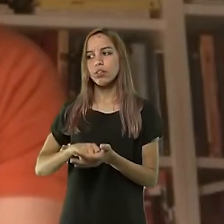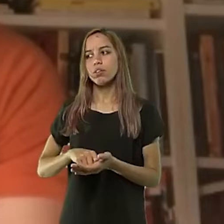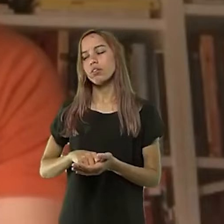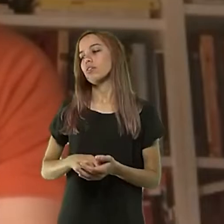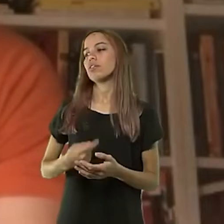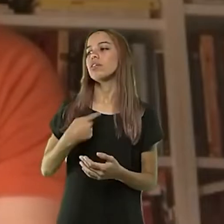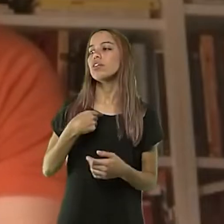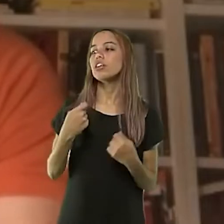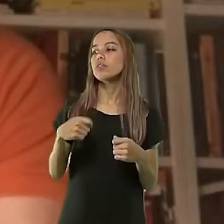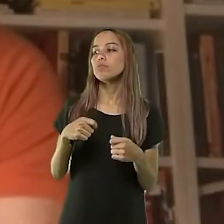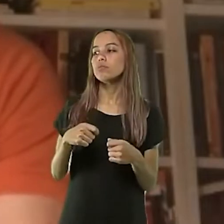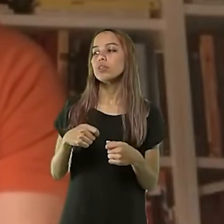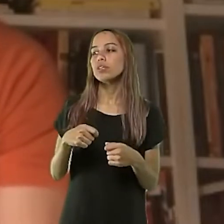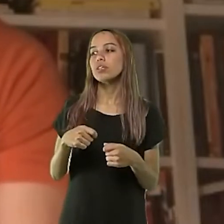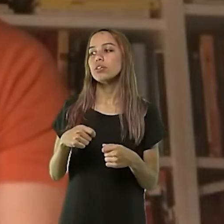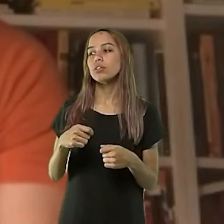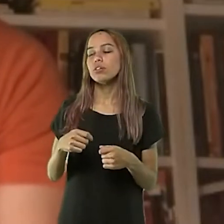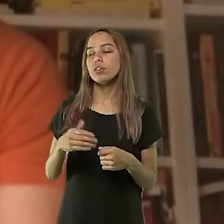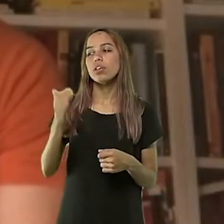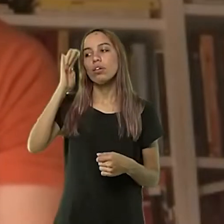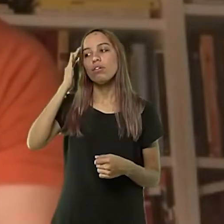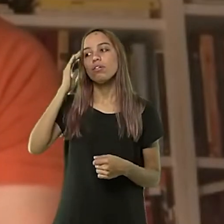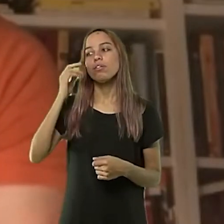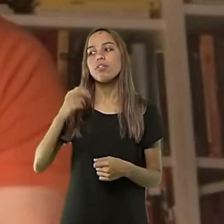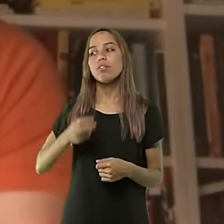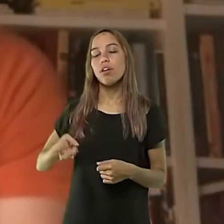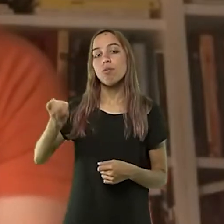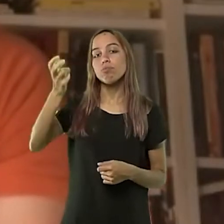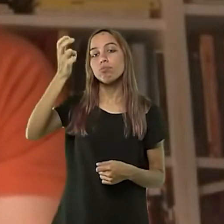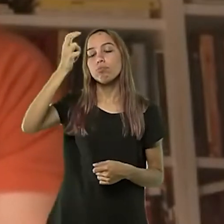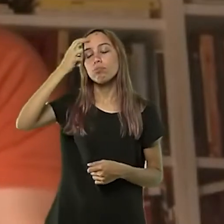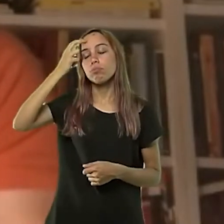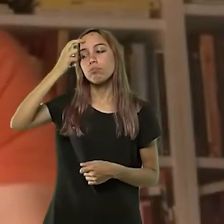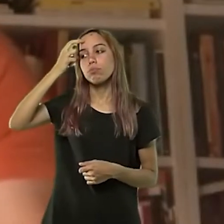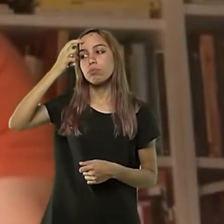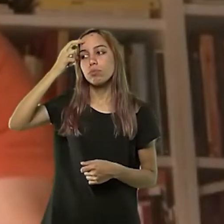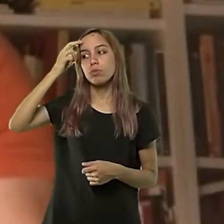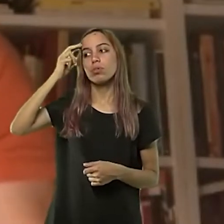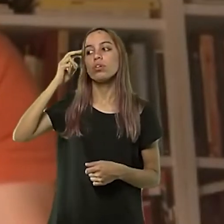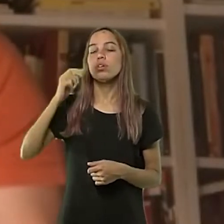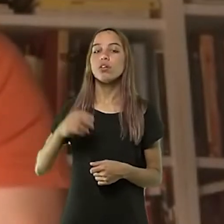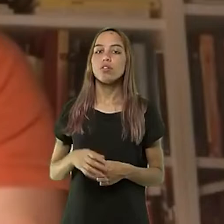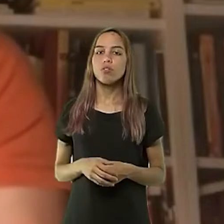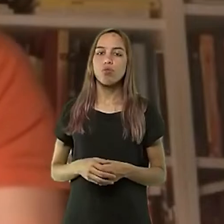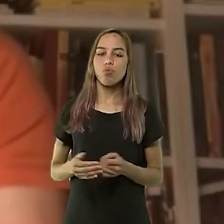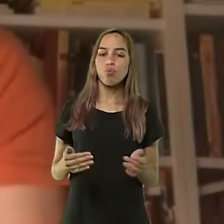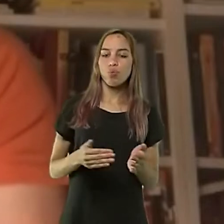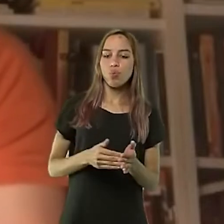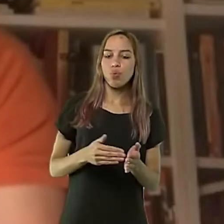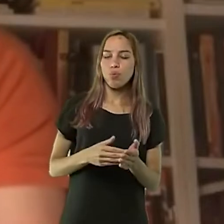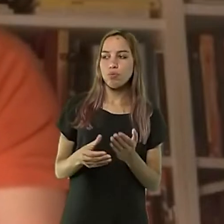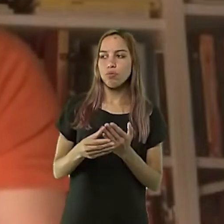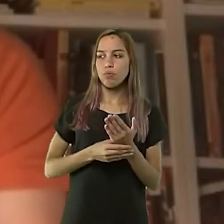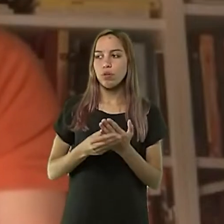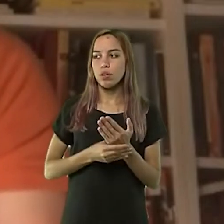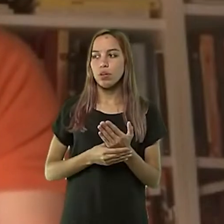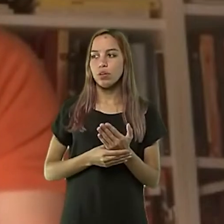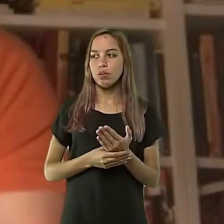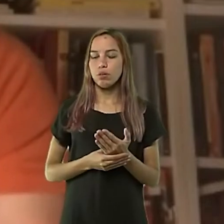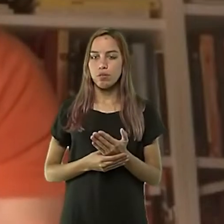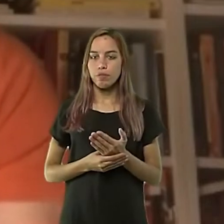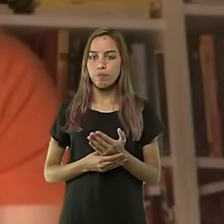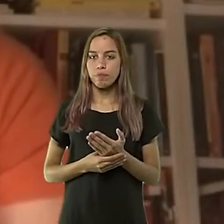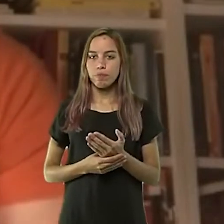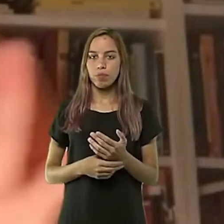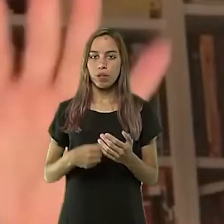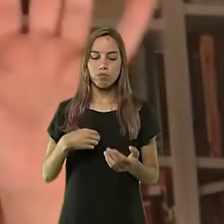interessante, algo que seja de ruptura, e como no último volume senti algumas dúvidas em relação a ele, acabei por